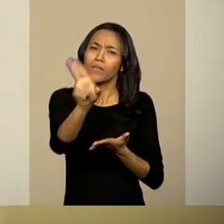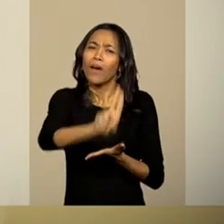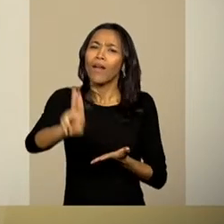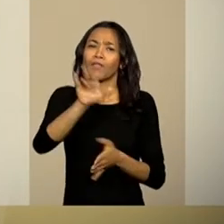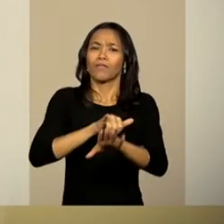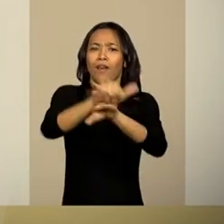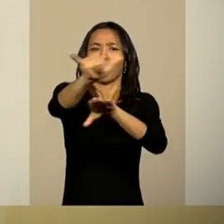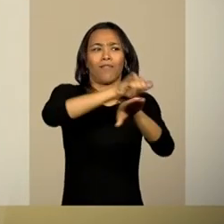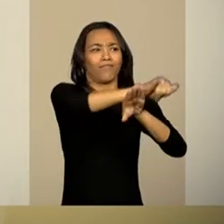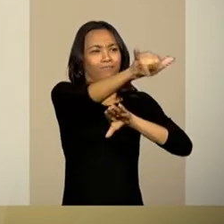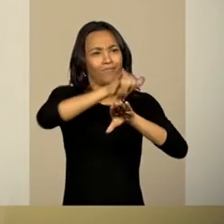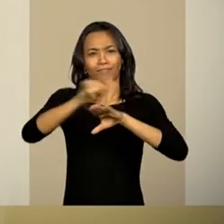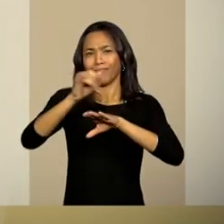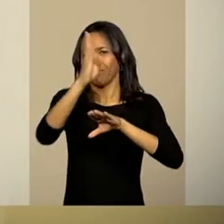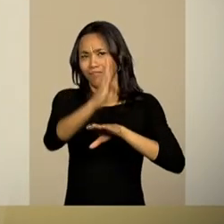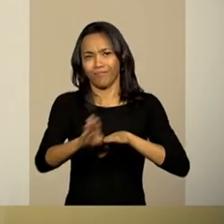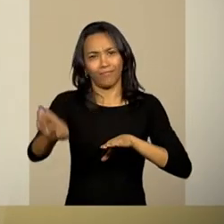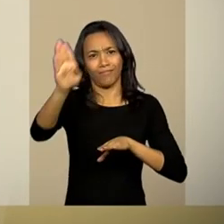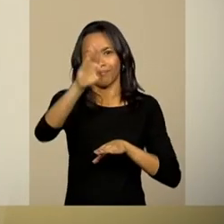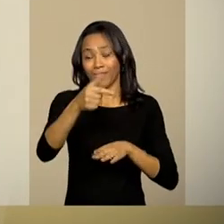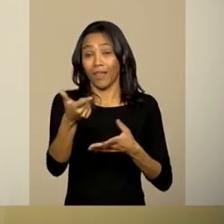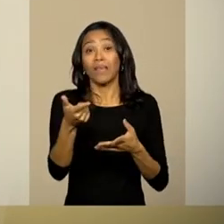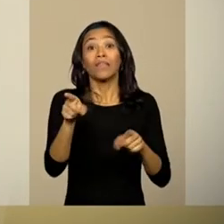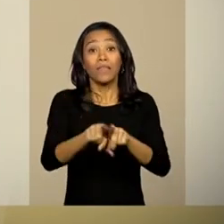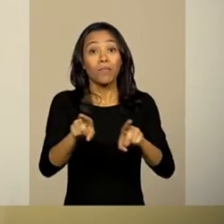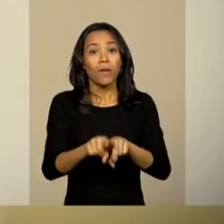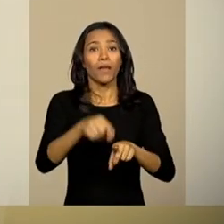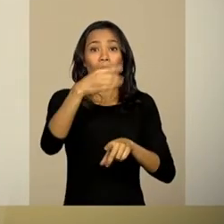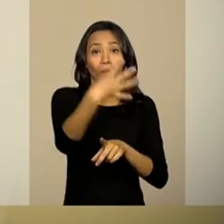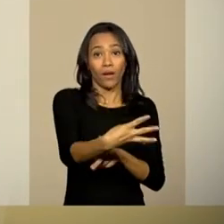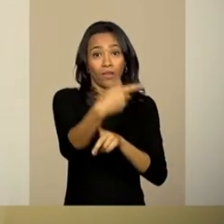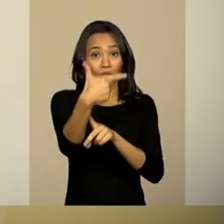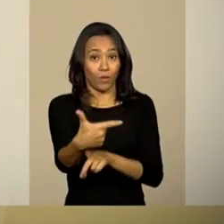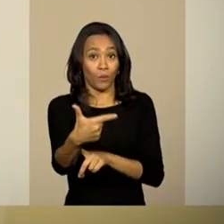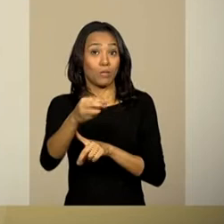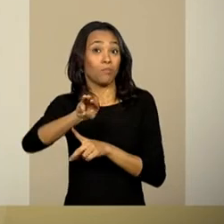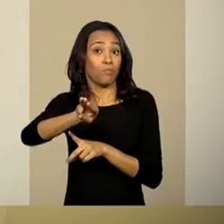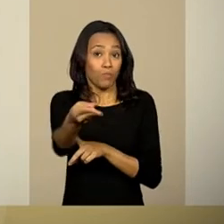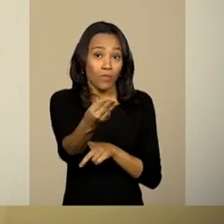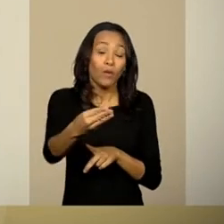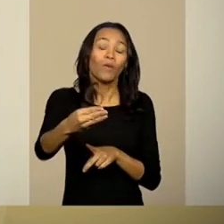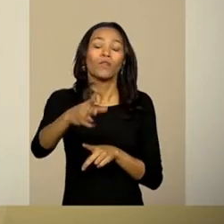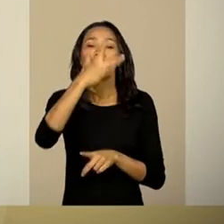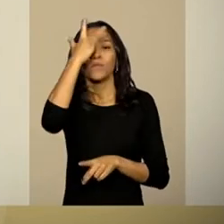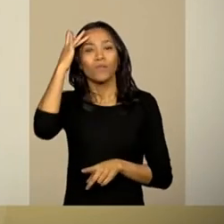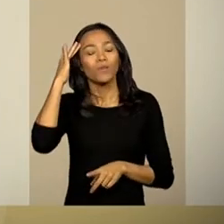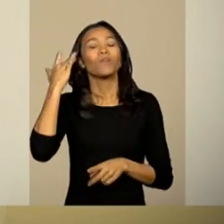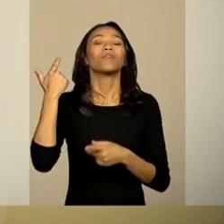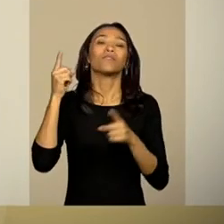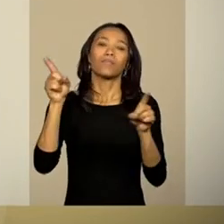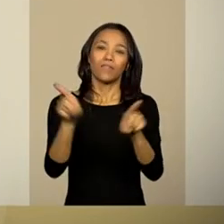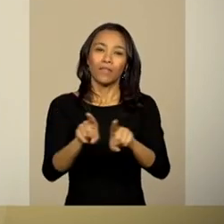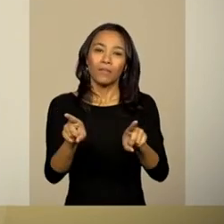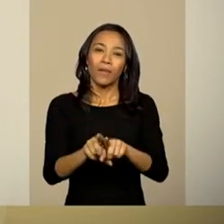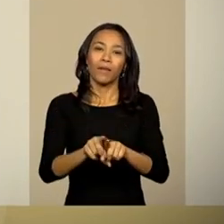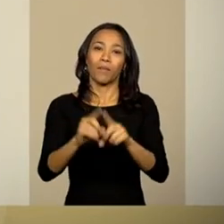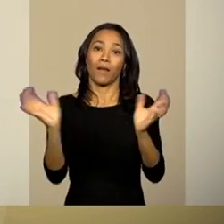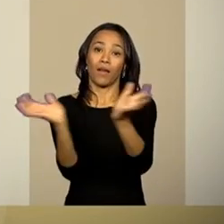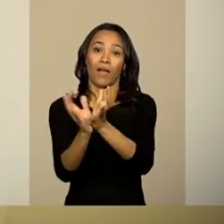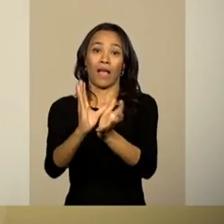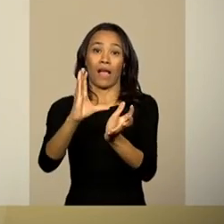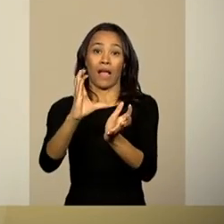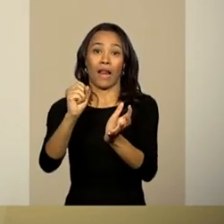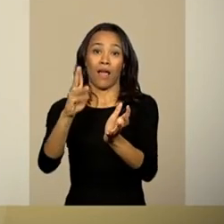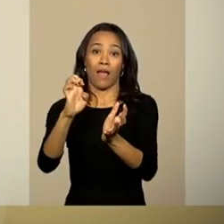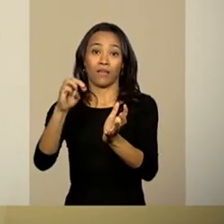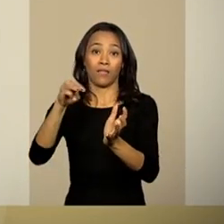de transporte pelo país afora. Nesse período, 42 milhões de pessoas passaram a fazer parte da classe média no